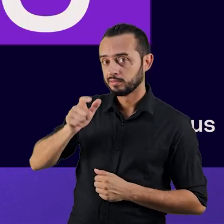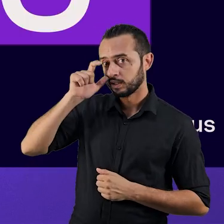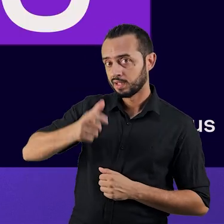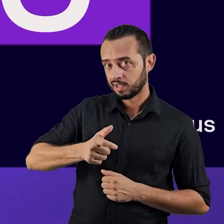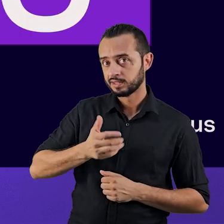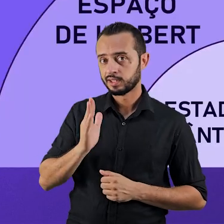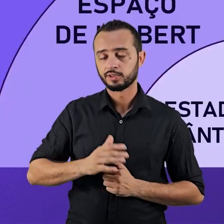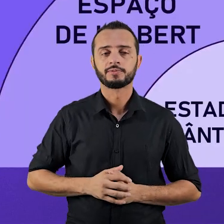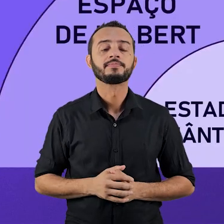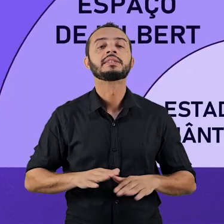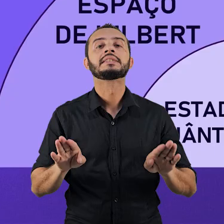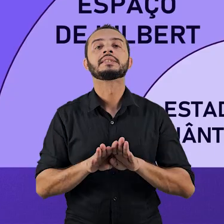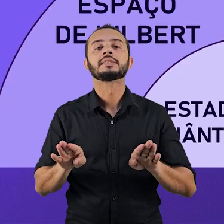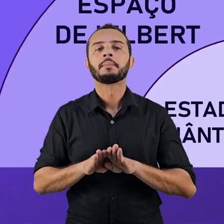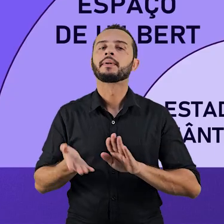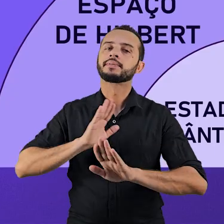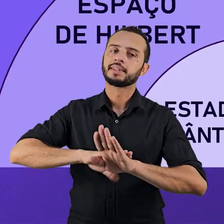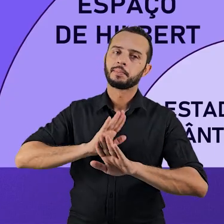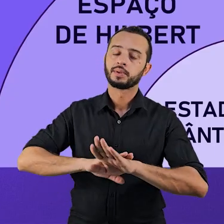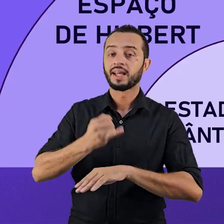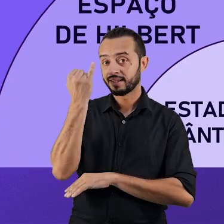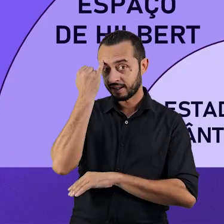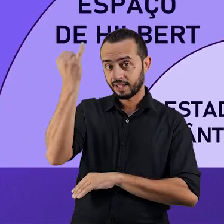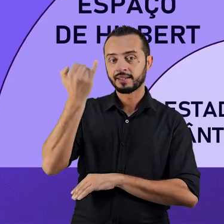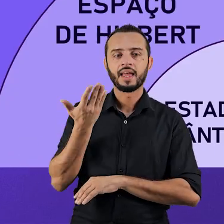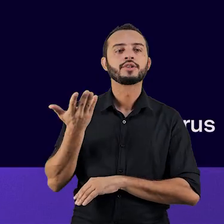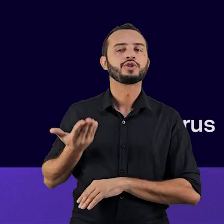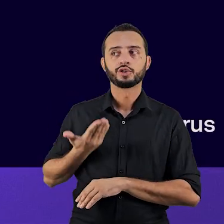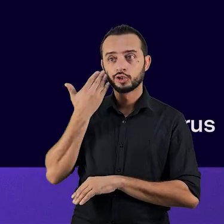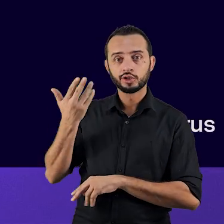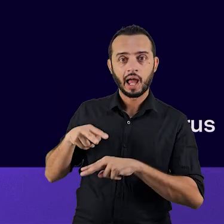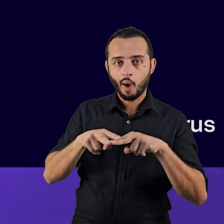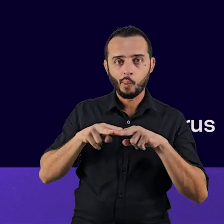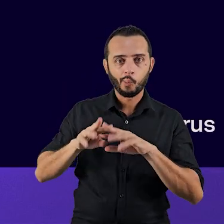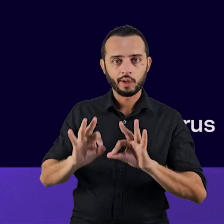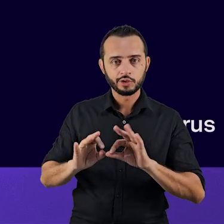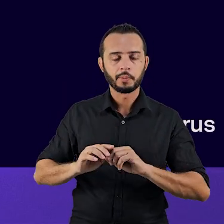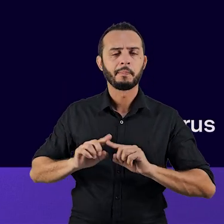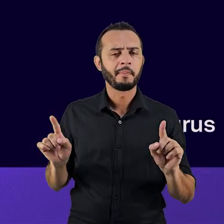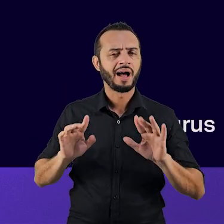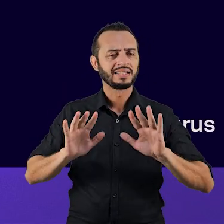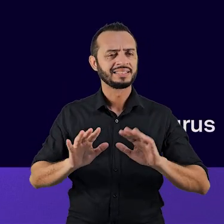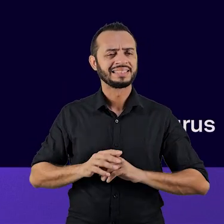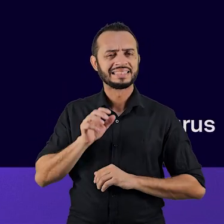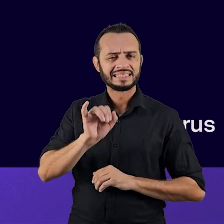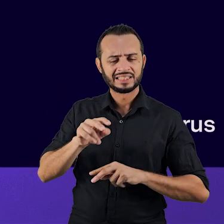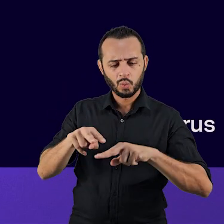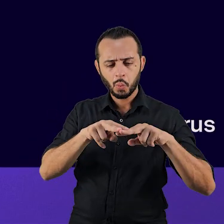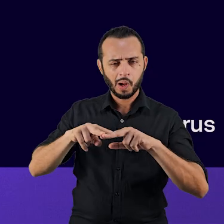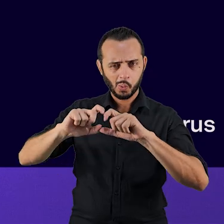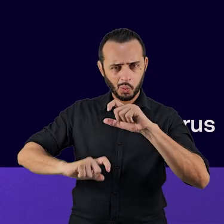muito interessante. E também está por trás da ideia de algoritmo. Porém, se um algoritmo